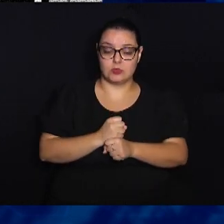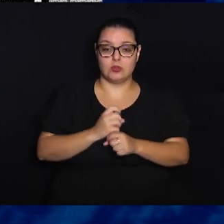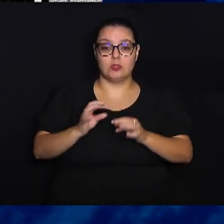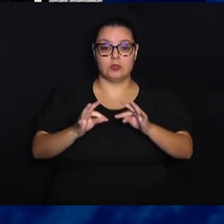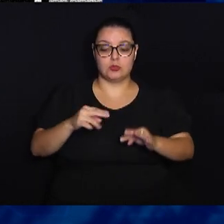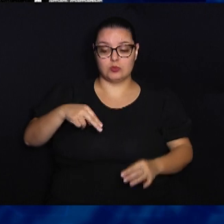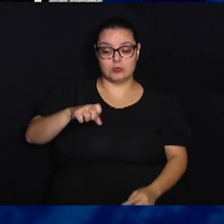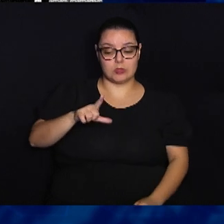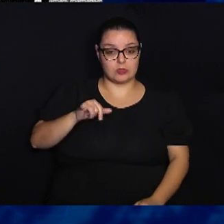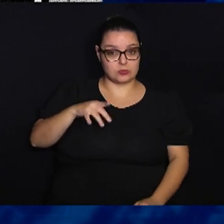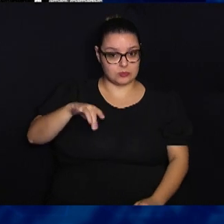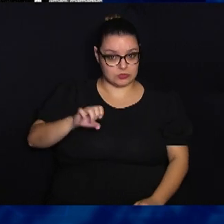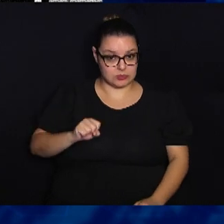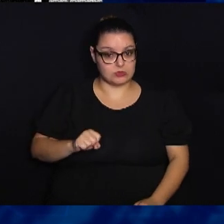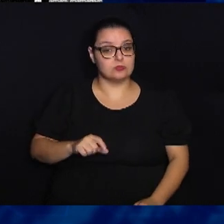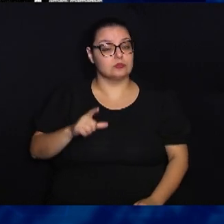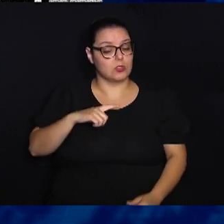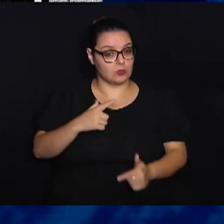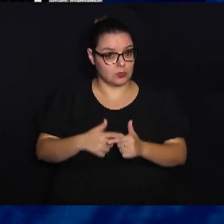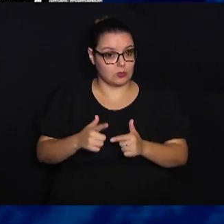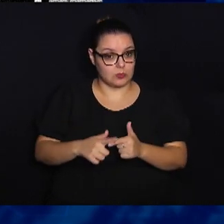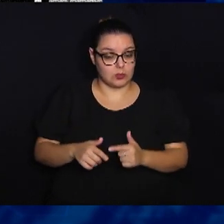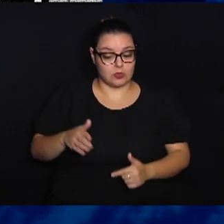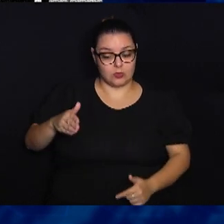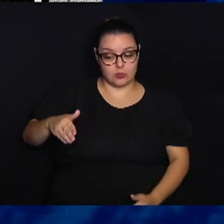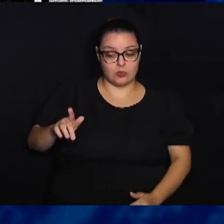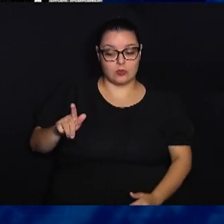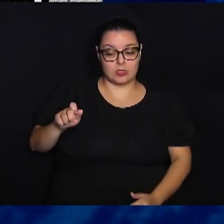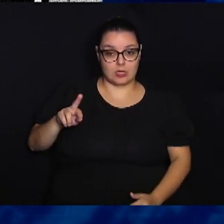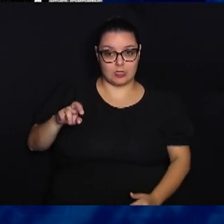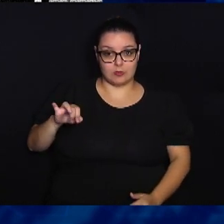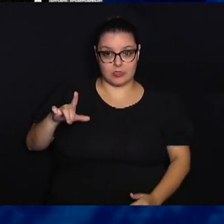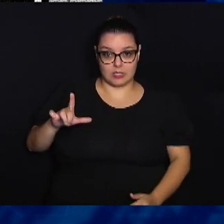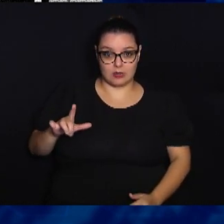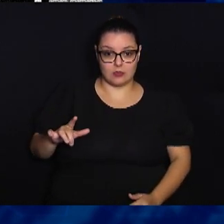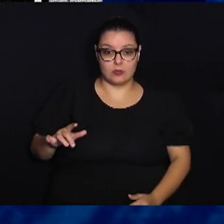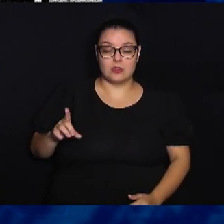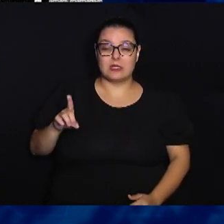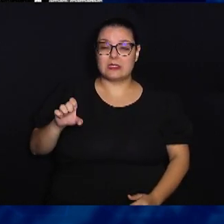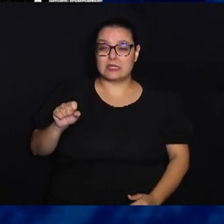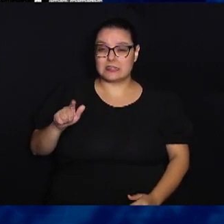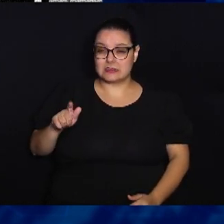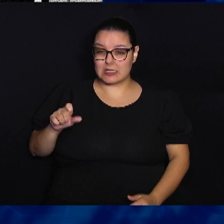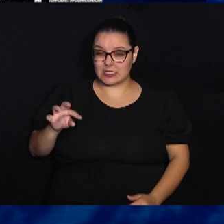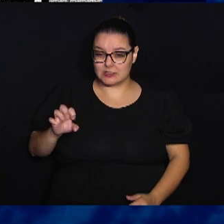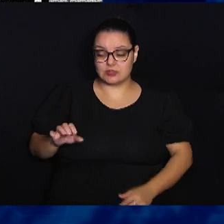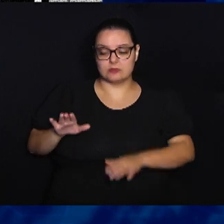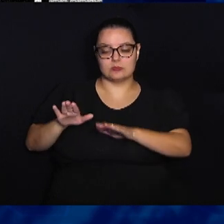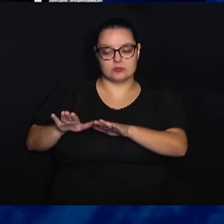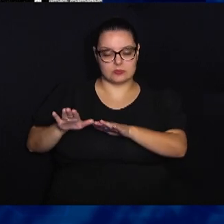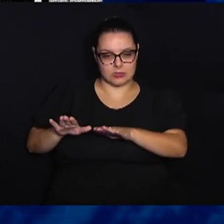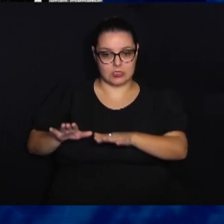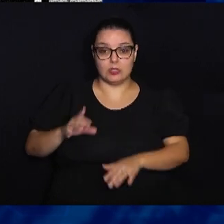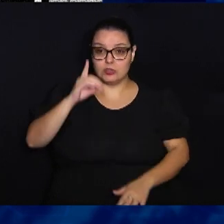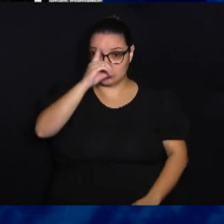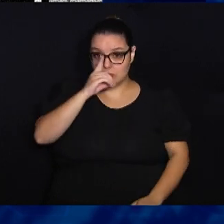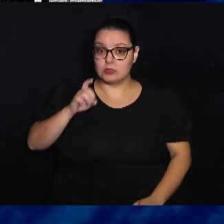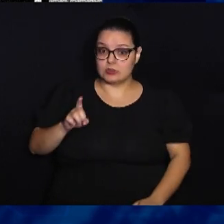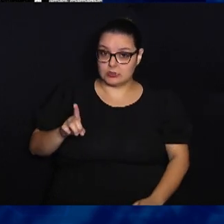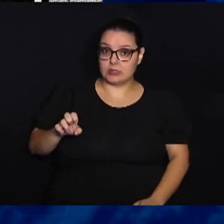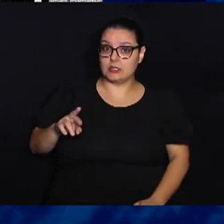que marcaram minha vida dedicada à música. Este reconhecimento não é apenas meu, mas de todos que me apoiaram ao longo